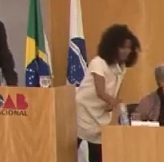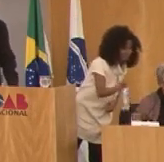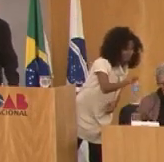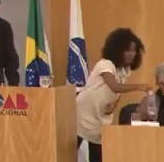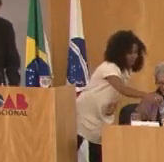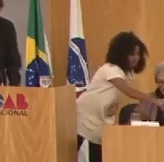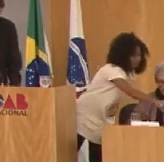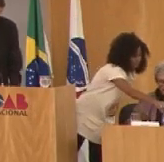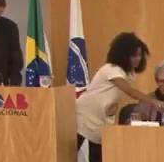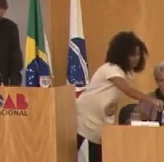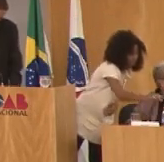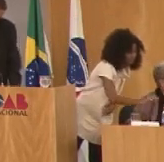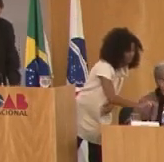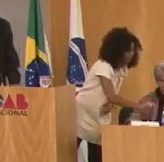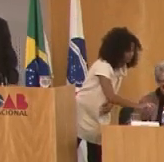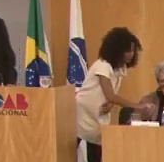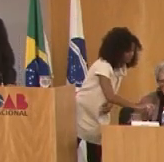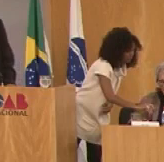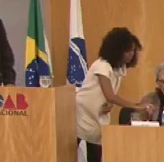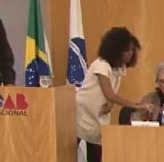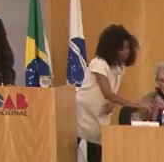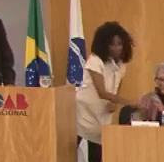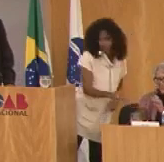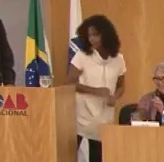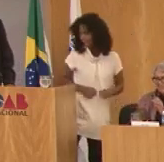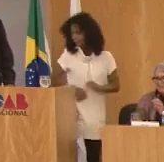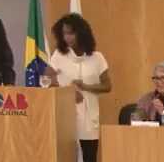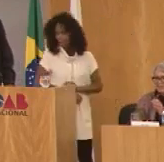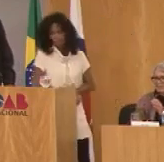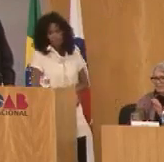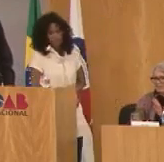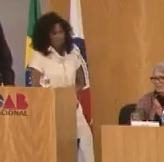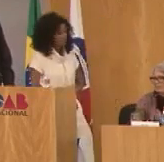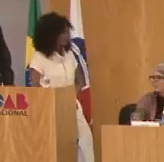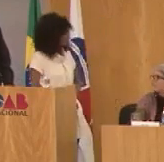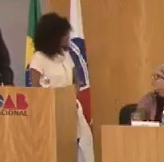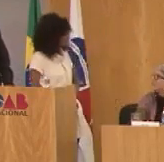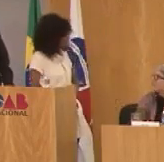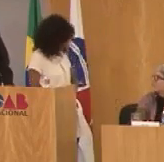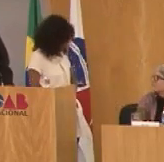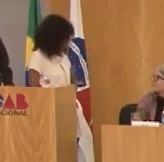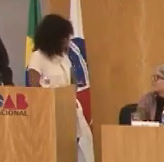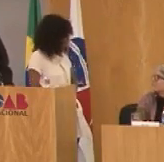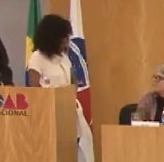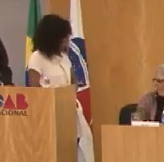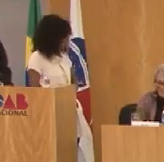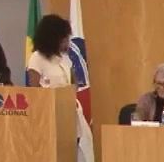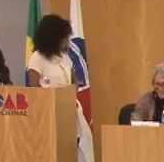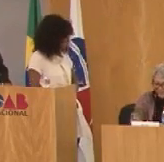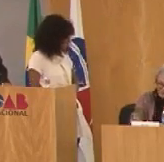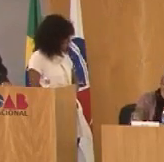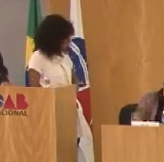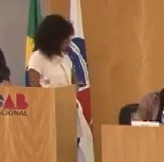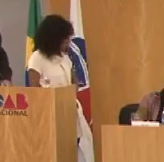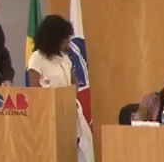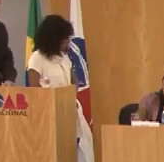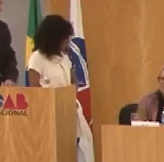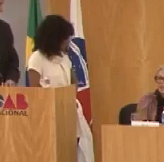sua respeitada carreira no Ministério Público. Doutora Débora Duprá, por favor.